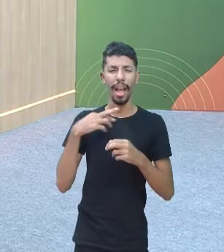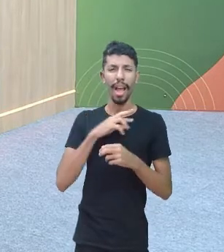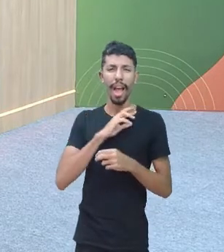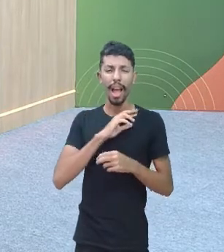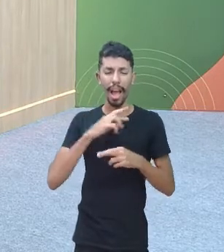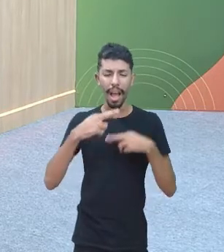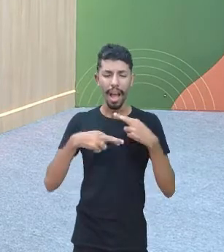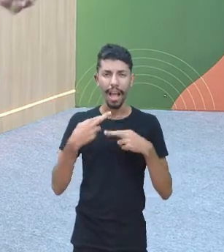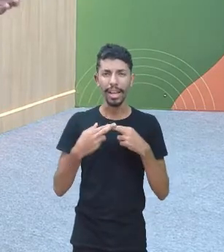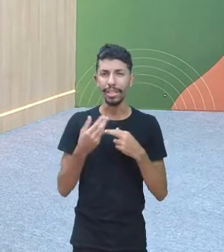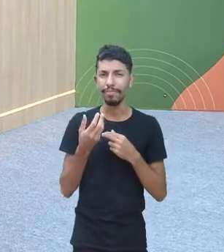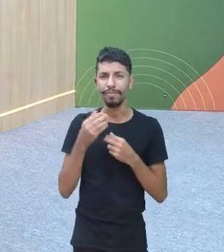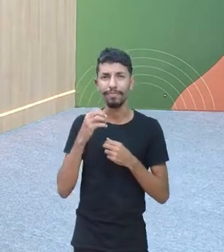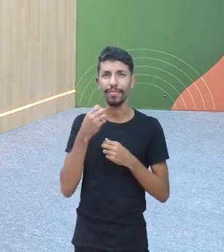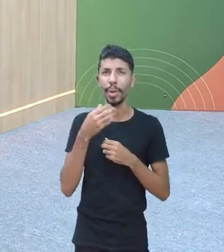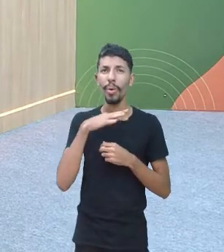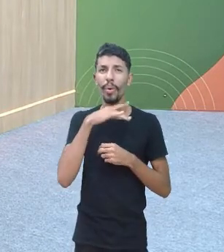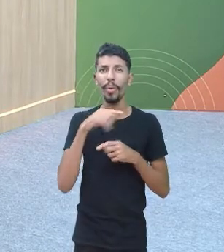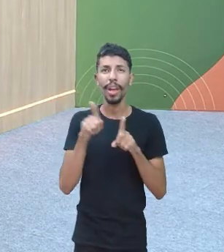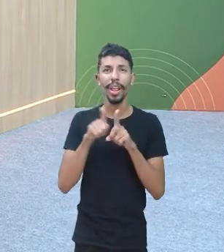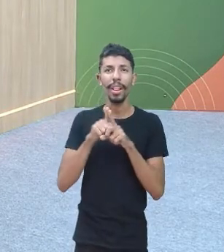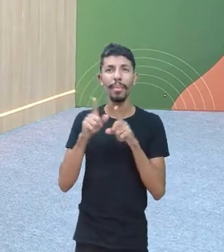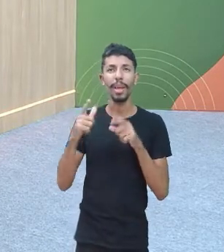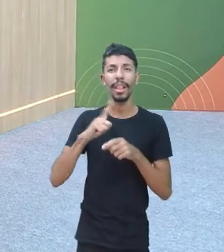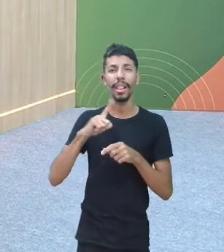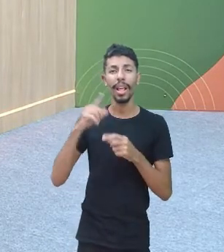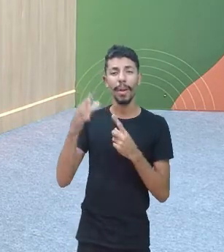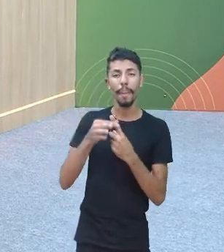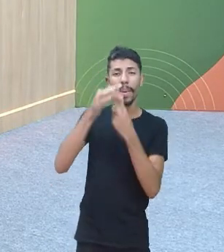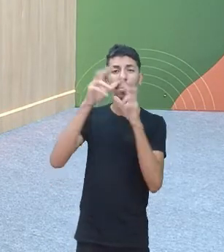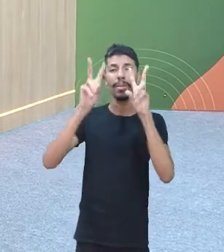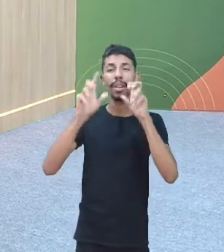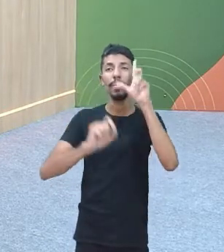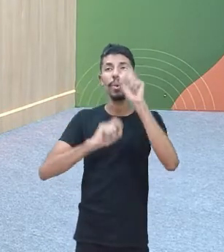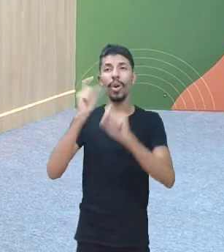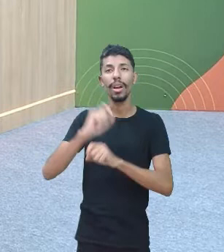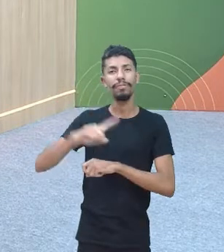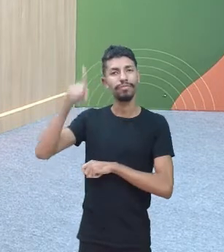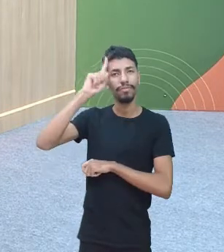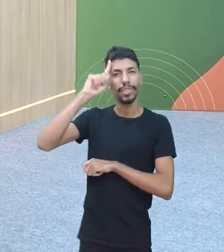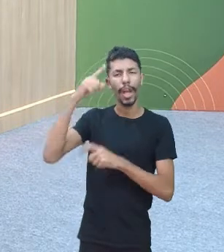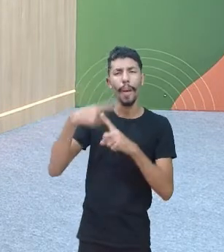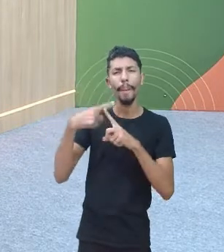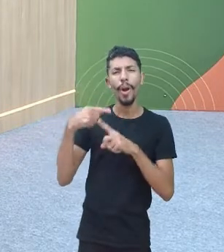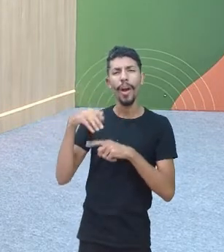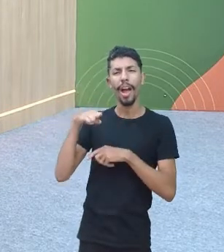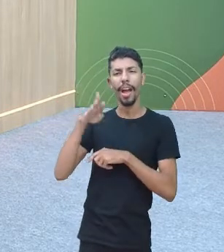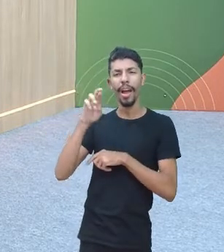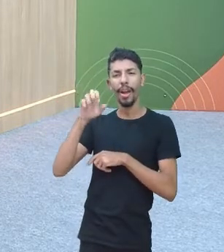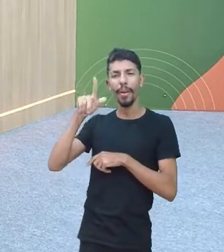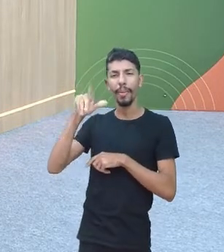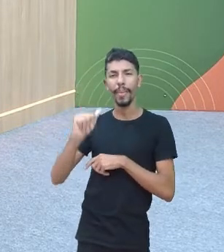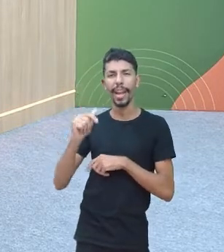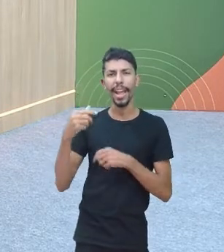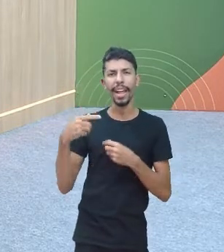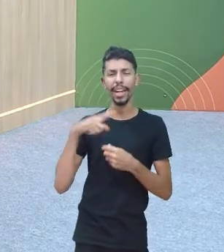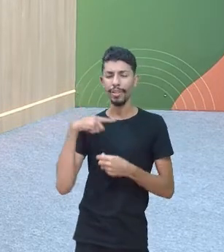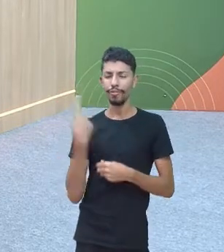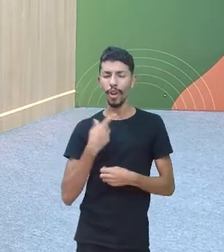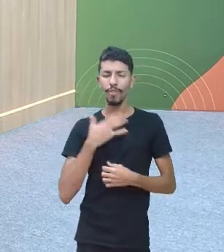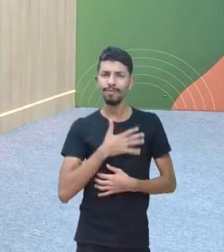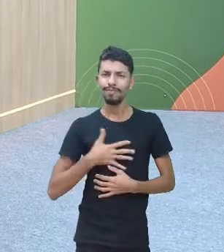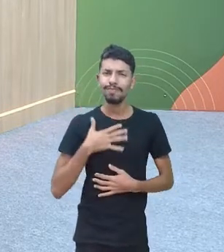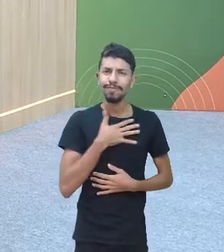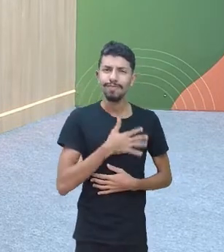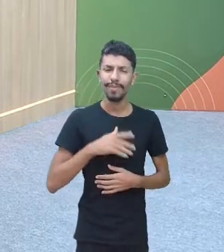tema principal o cotidiano. Por que o brega, ele é tão curtido pela gente, assim? Por